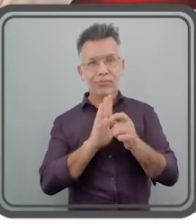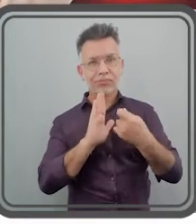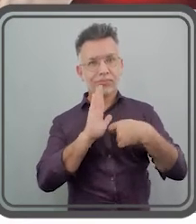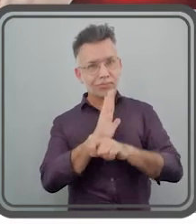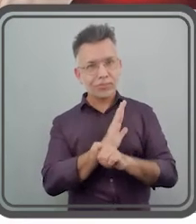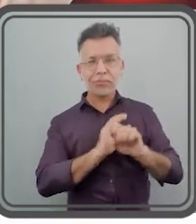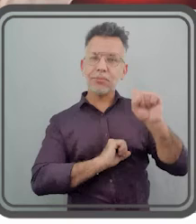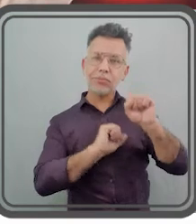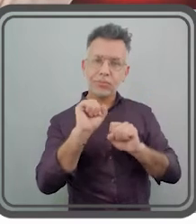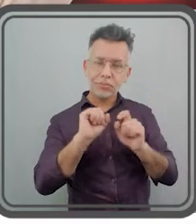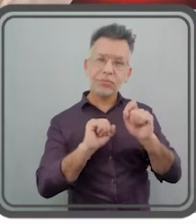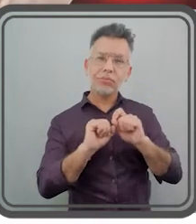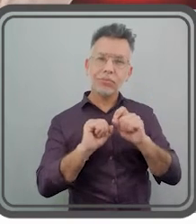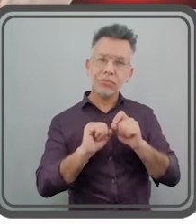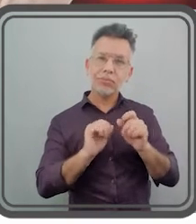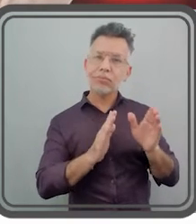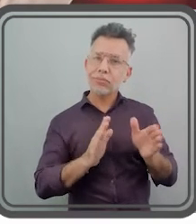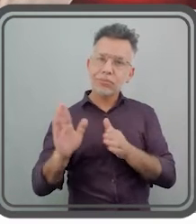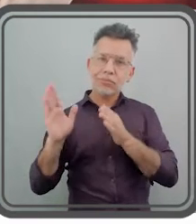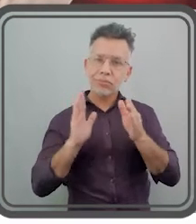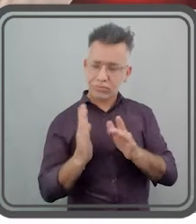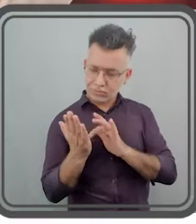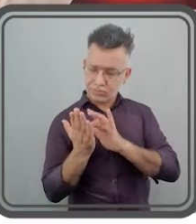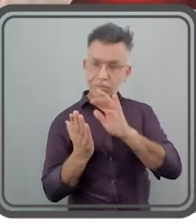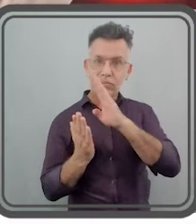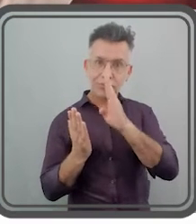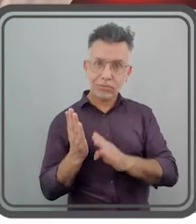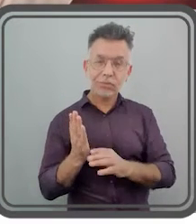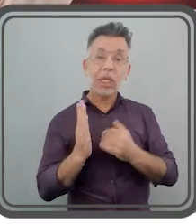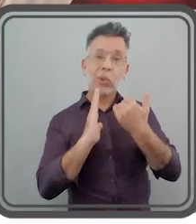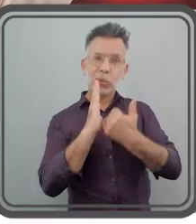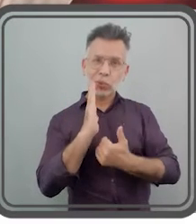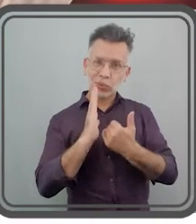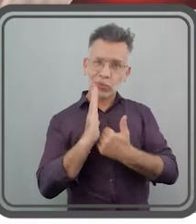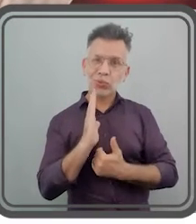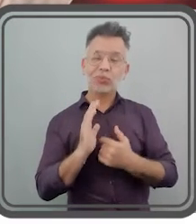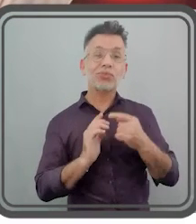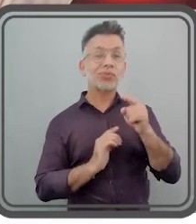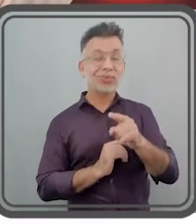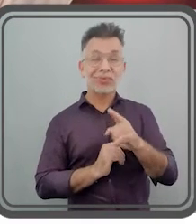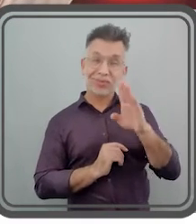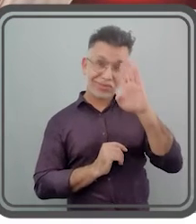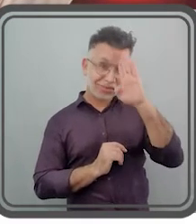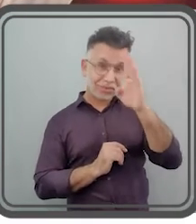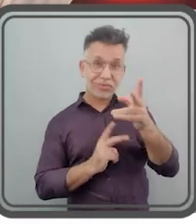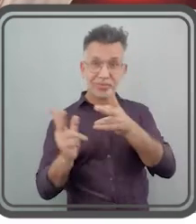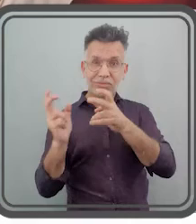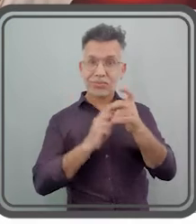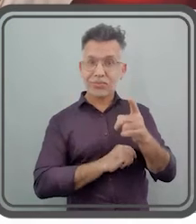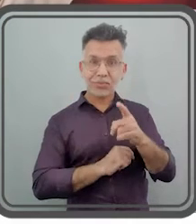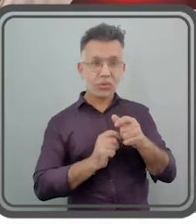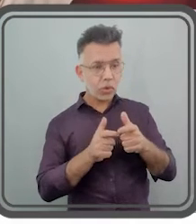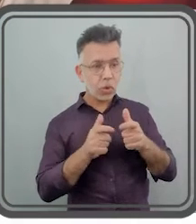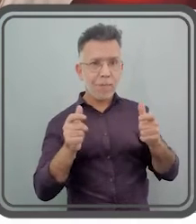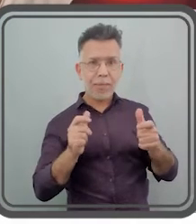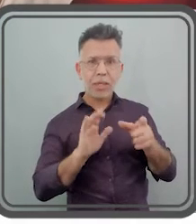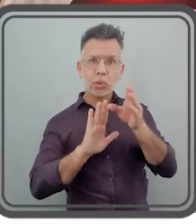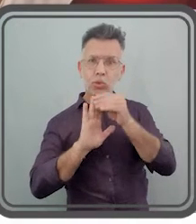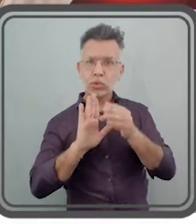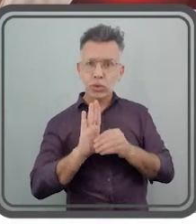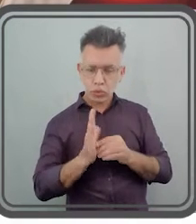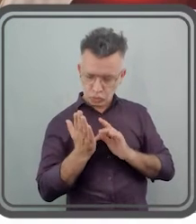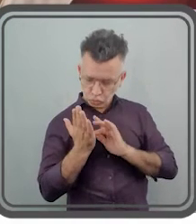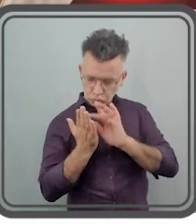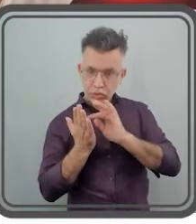para empresas produzirem produzir se entrar no tablet no Brasil com desconto é uma das pessoas sente notou é que quanto mais conteúdo